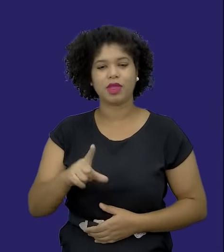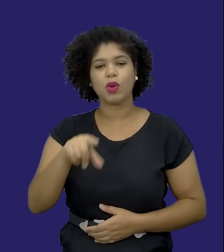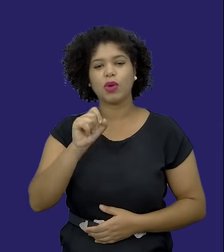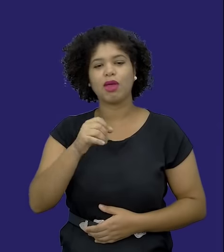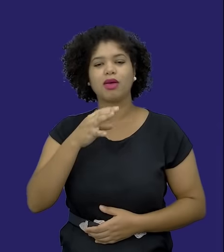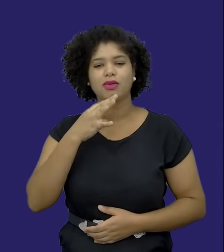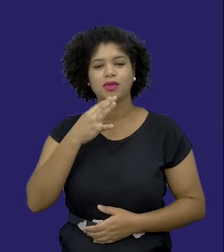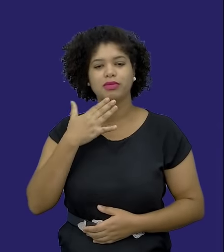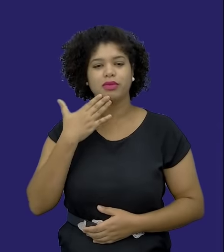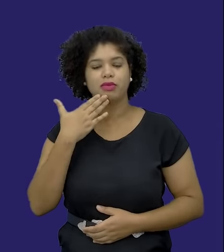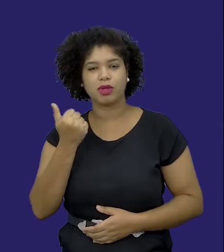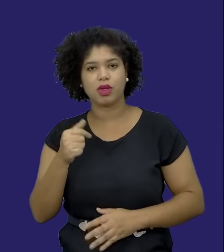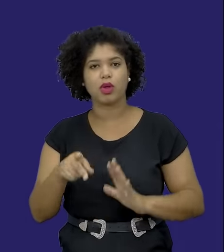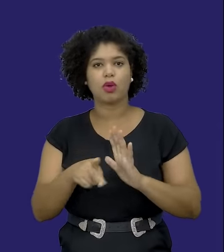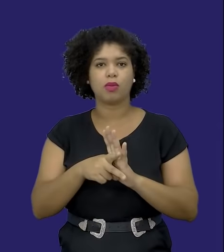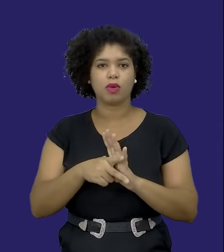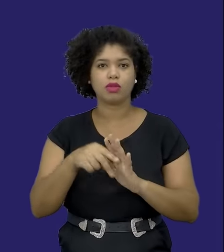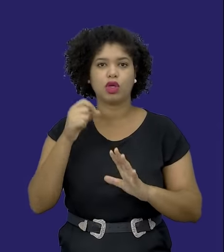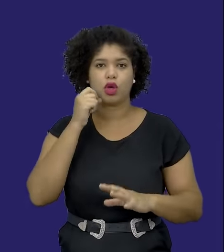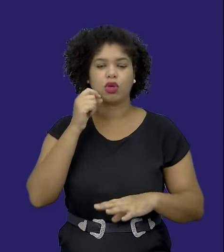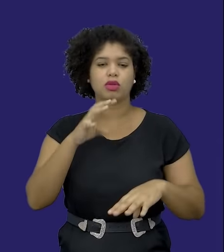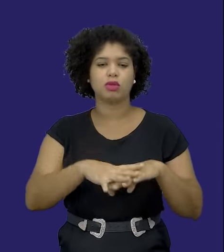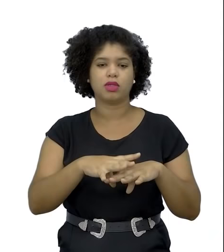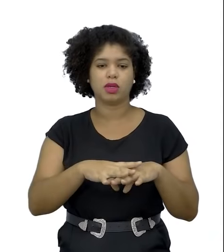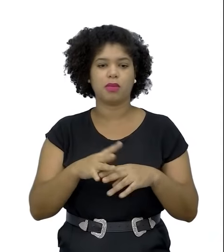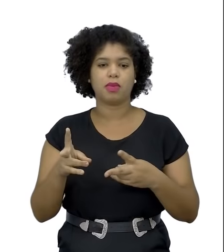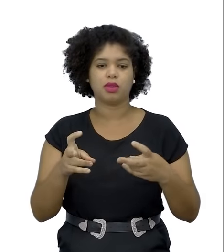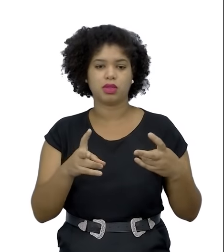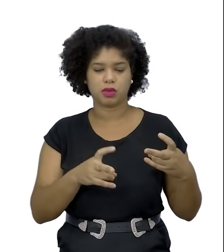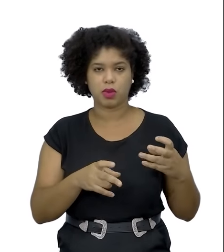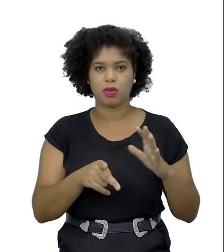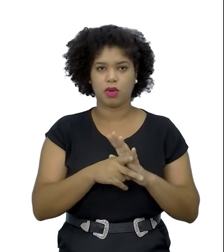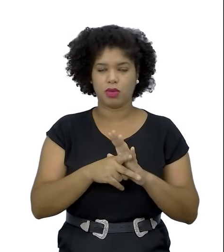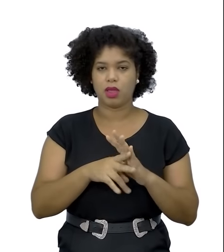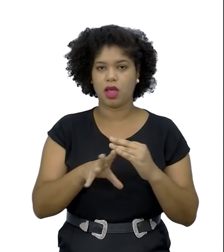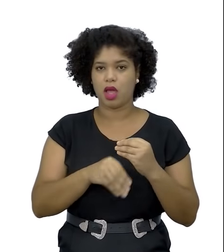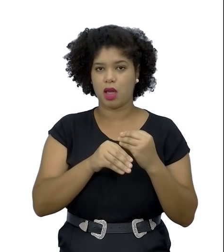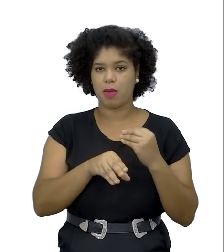o pensamento aritmético sob a ótica do campo aditivo.